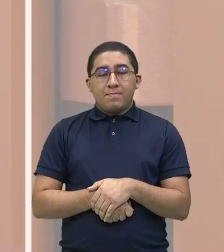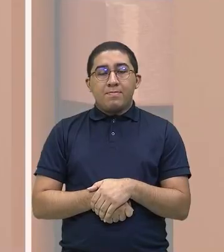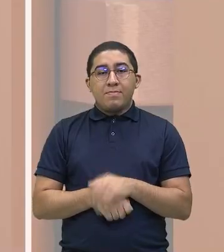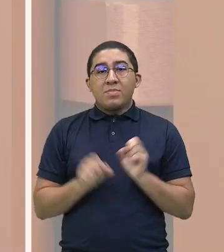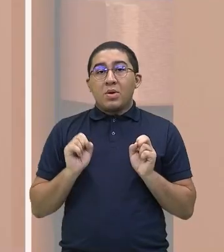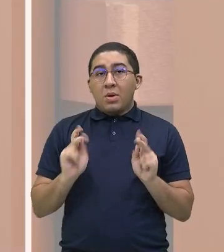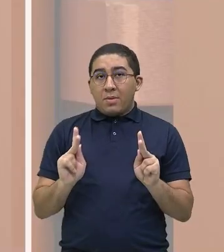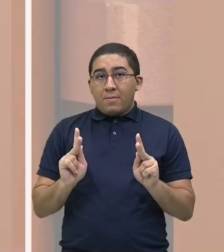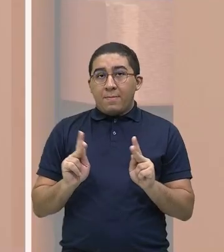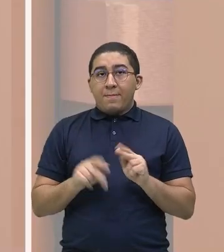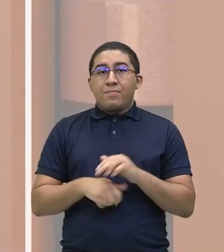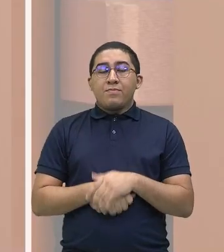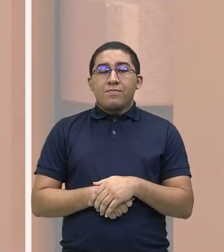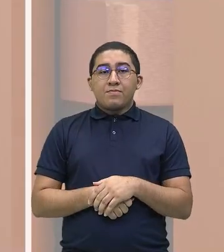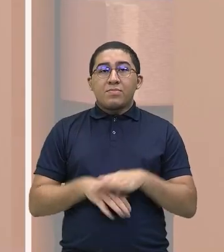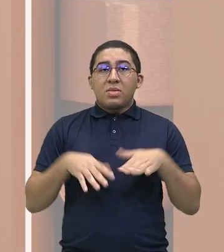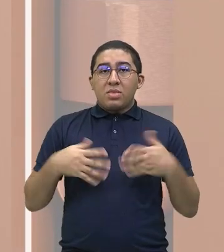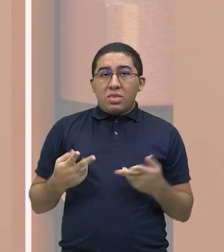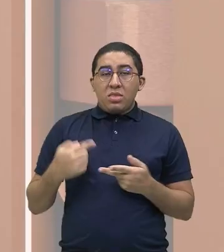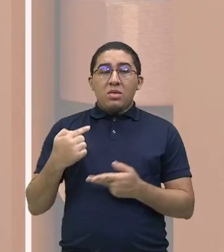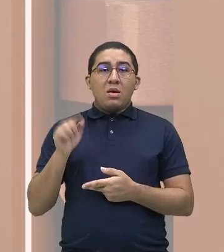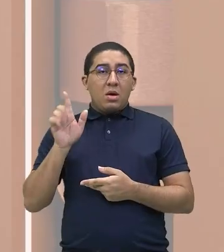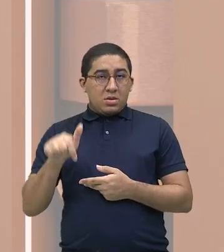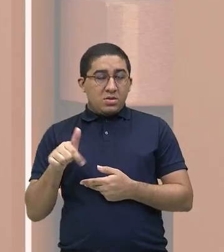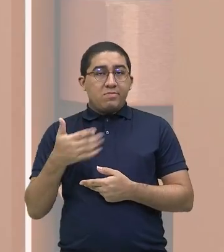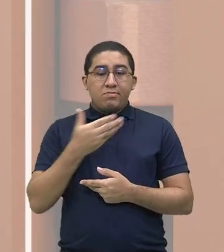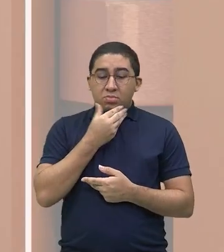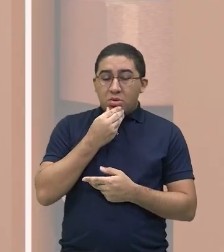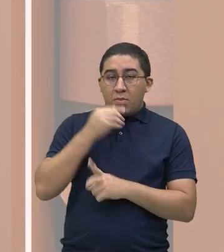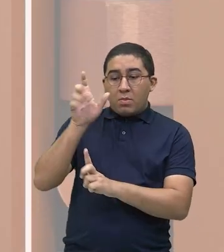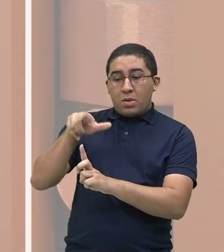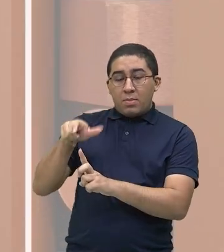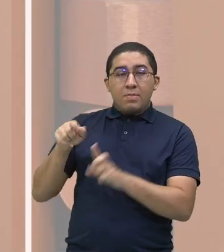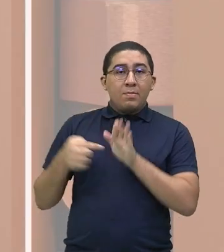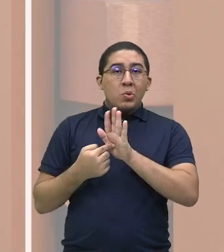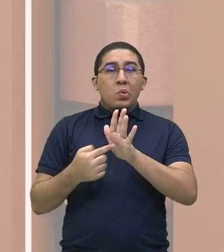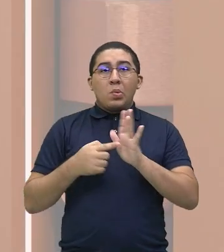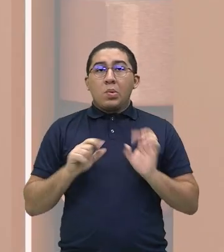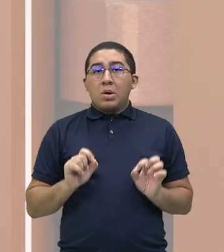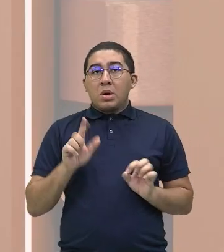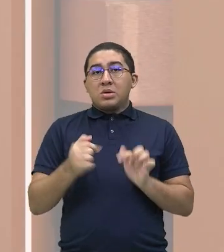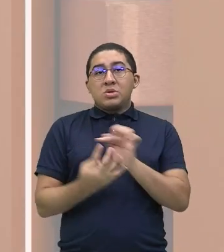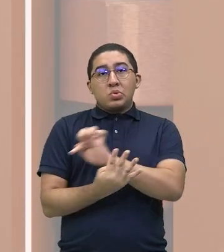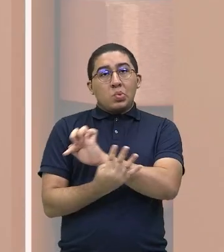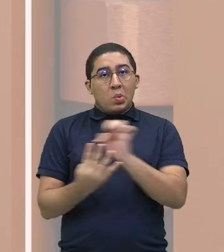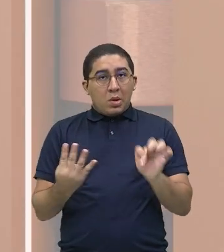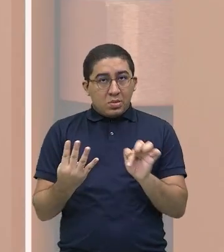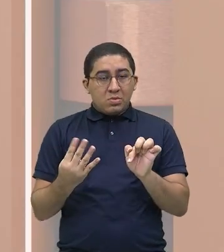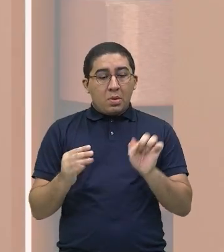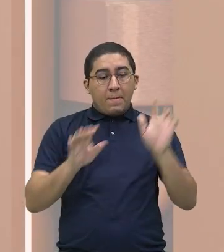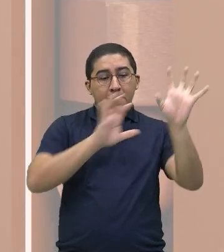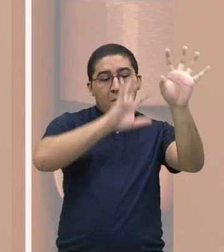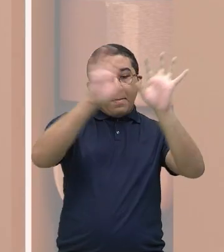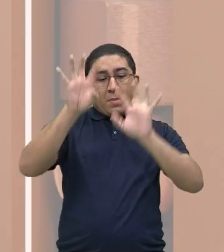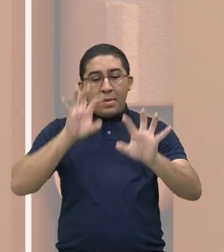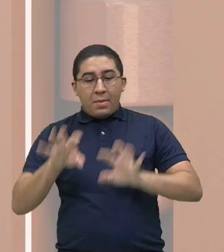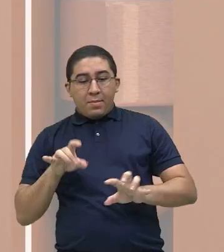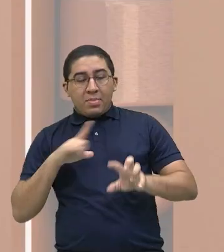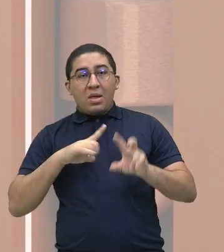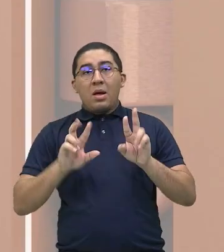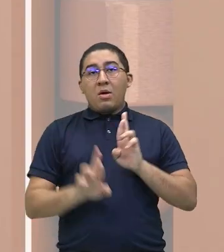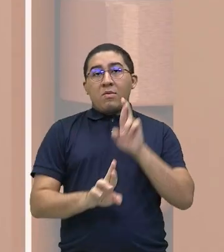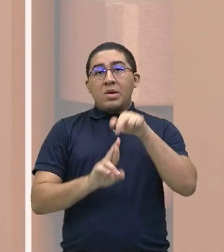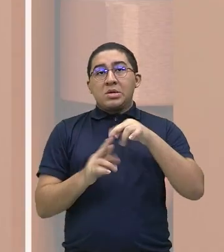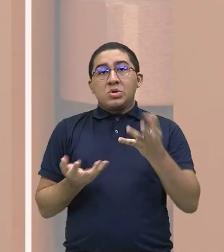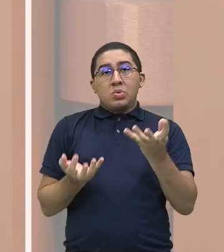Muito bem, então nós vimos aí o Curumim, né, apresentando um pouco desses 4 Brasis, né, com relação a essa desigualdade que a